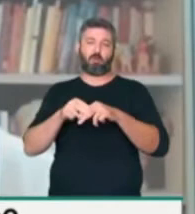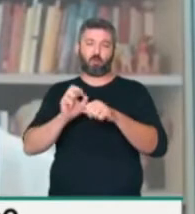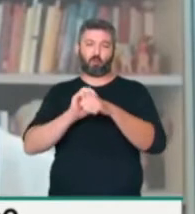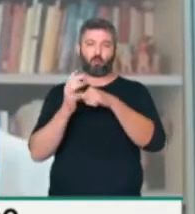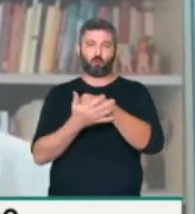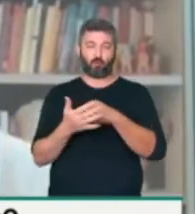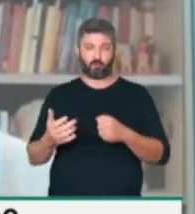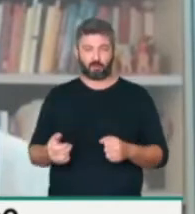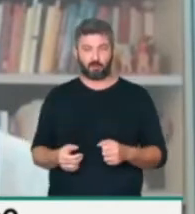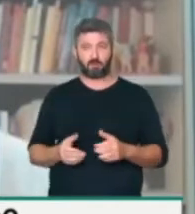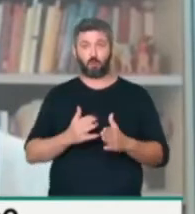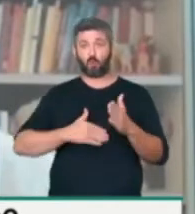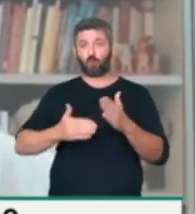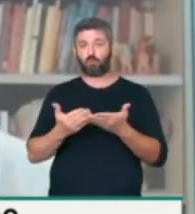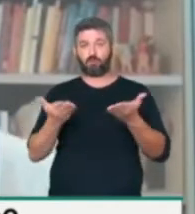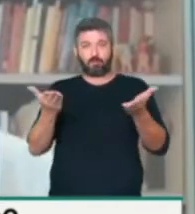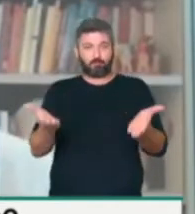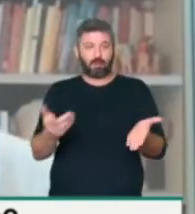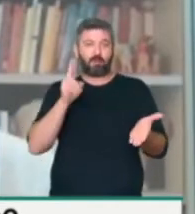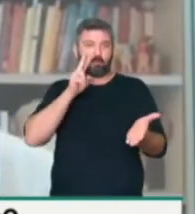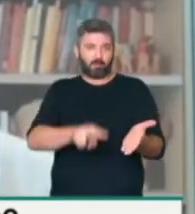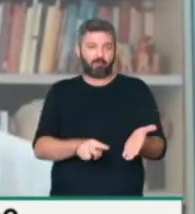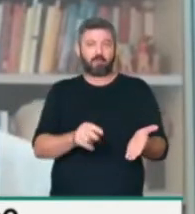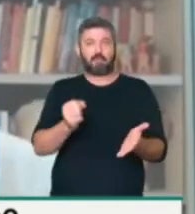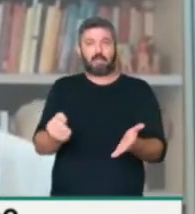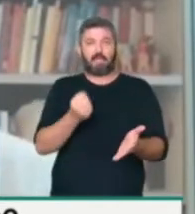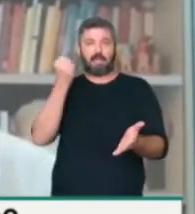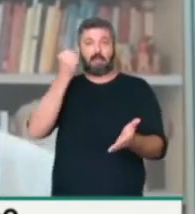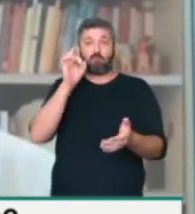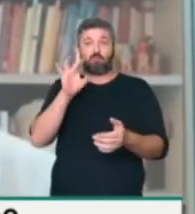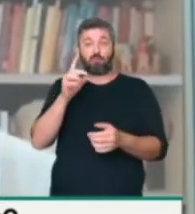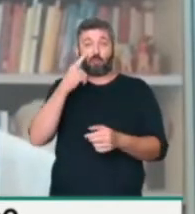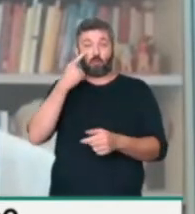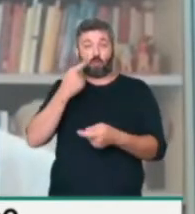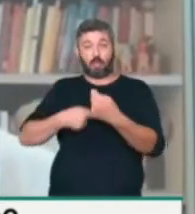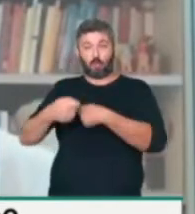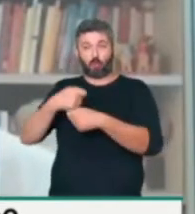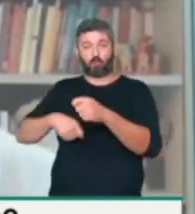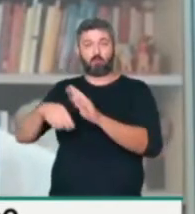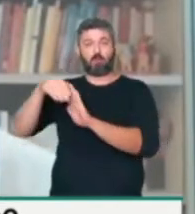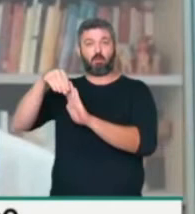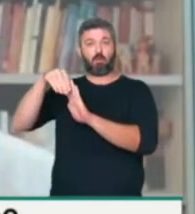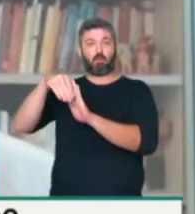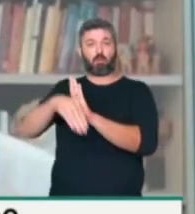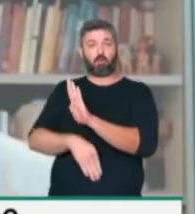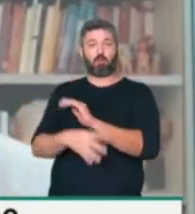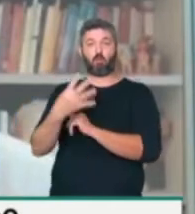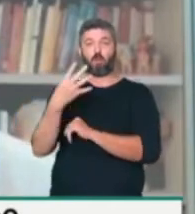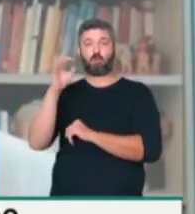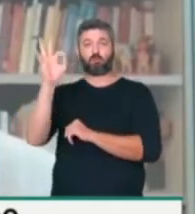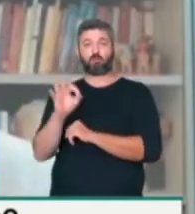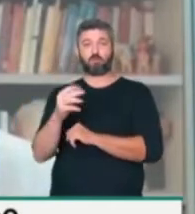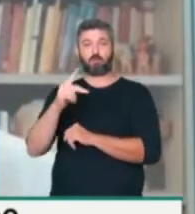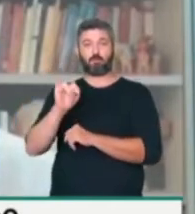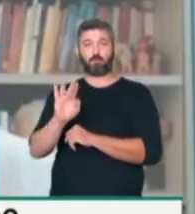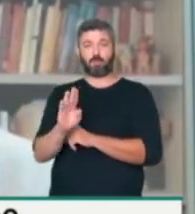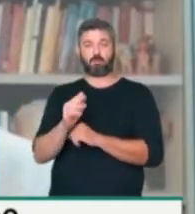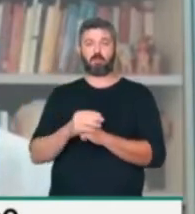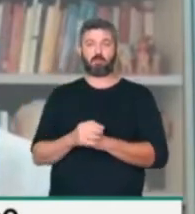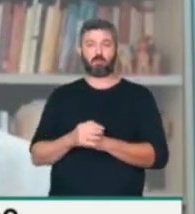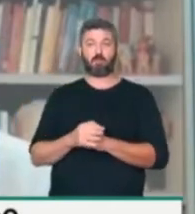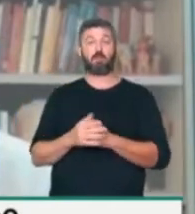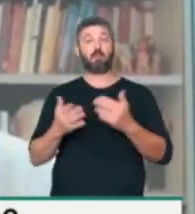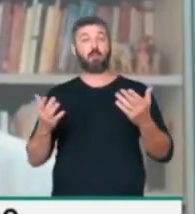consequências da pandemia estão postas. A gente teve só, do ponto de vista econômico, uma queda de 4% do PIB no ano passado